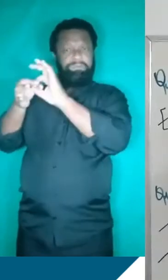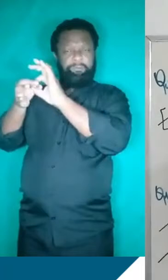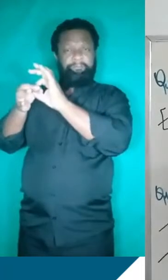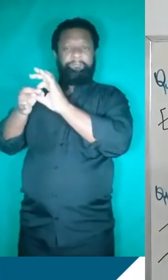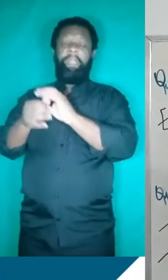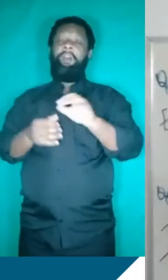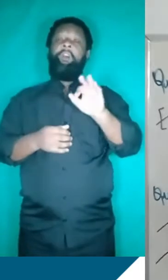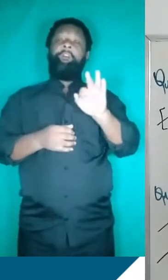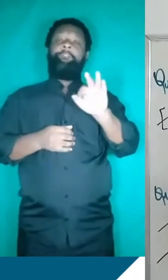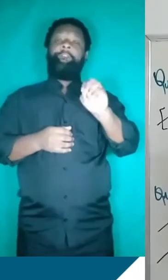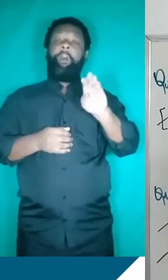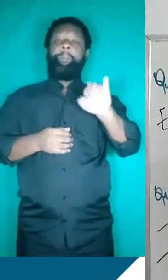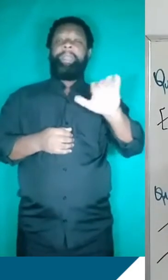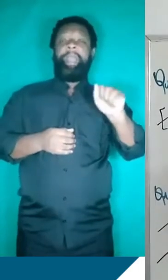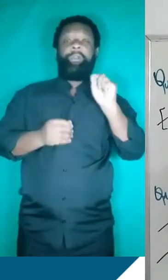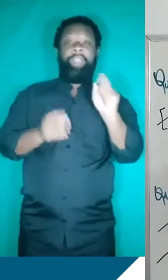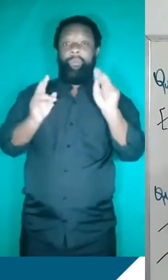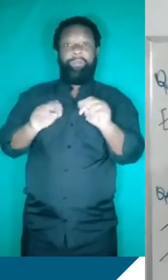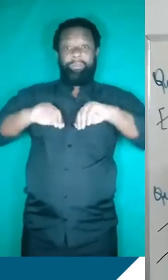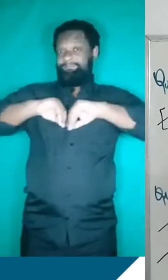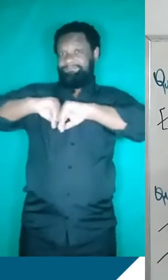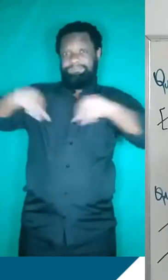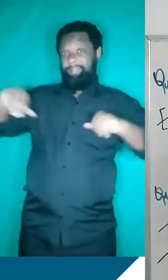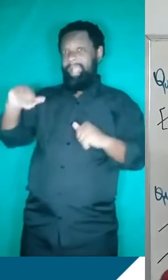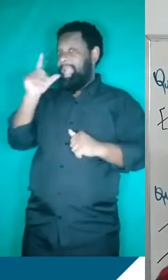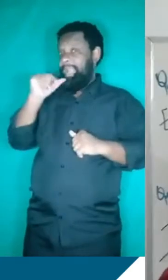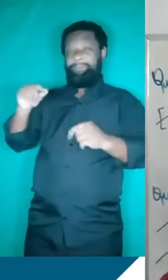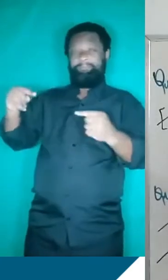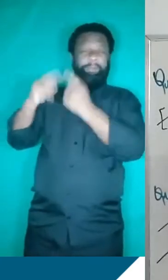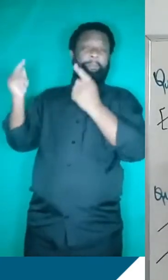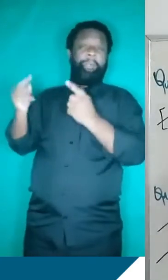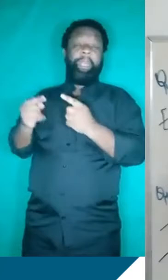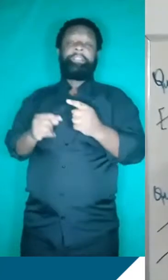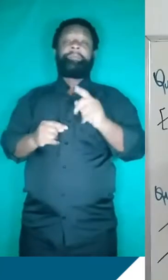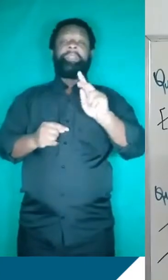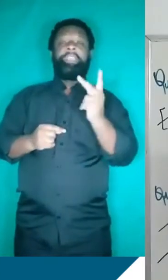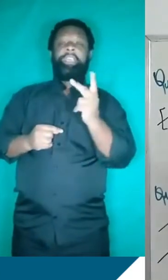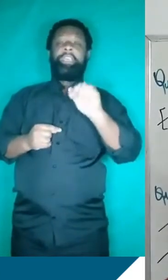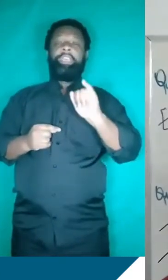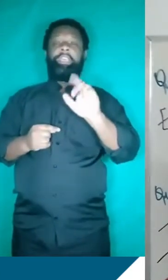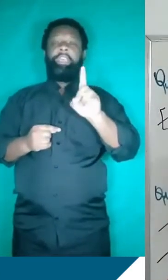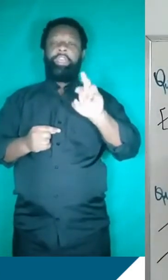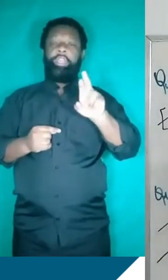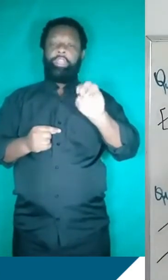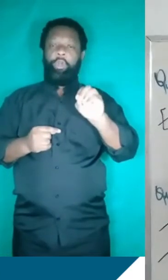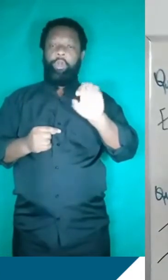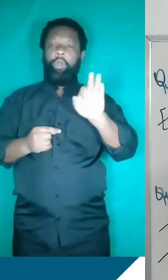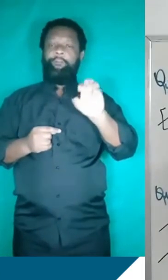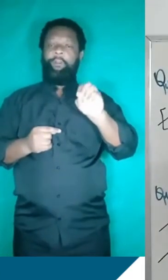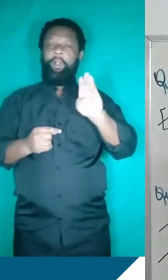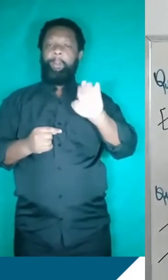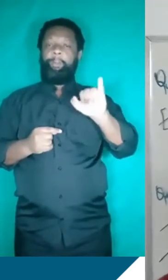hidrofóbica, fobia, medo, né, da água. Então, medo da água, hidrofóbico, ou seja, não